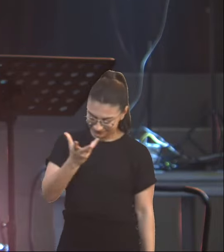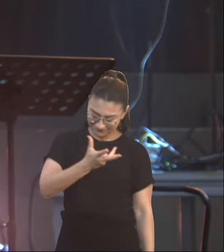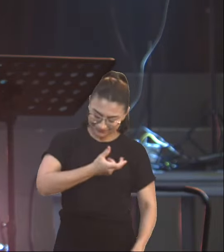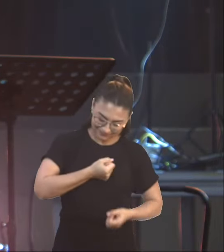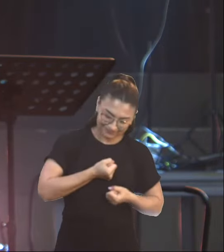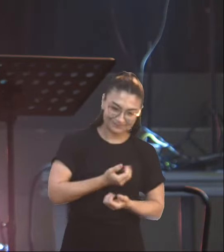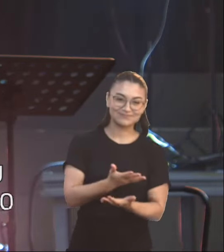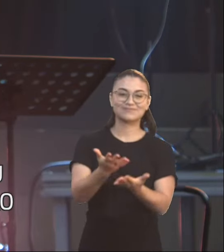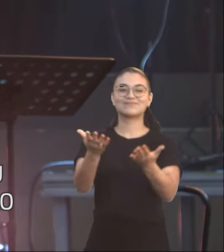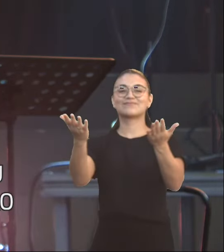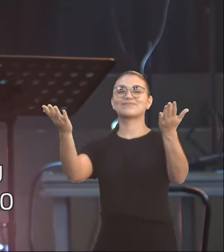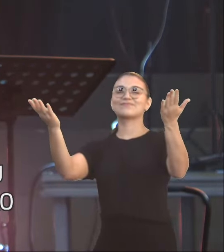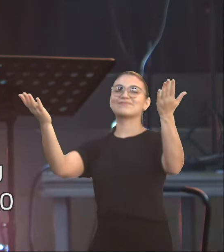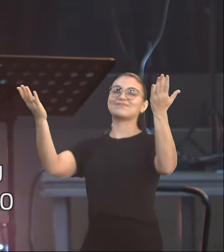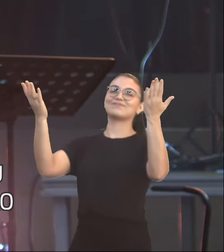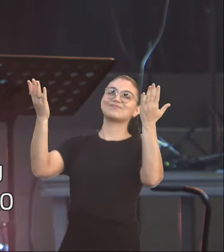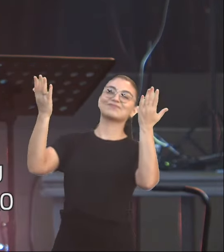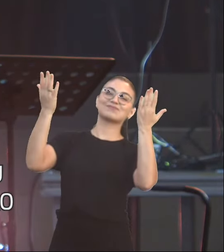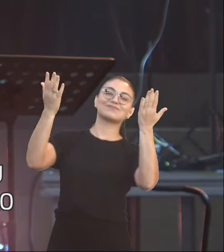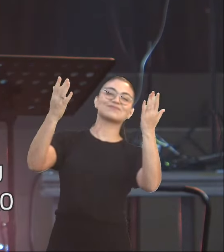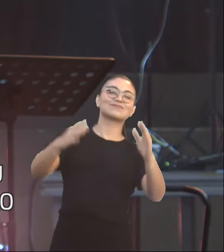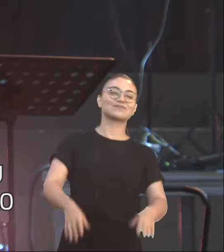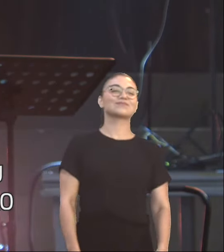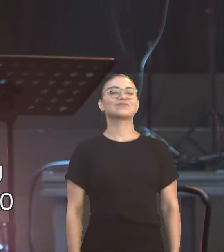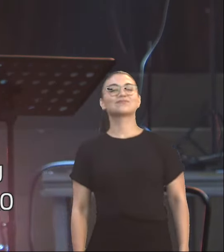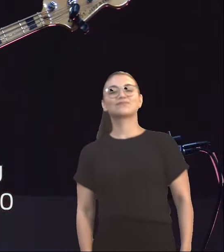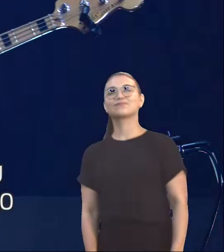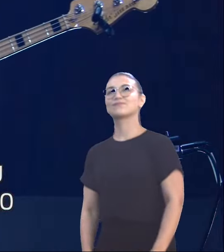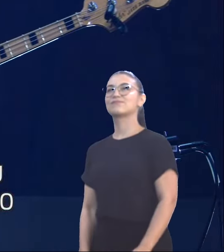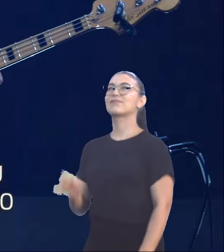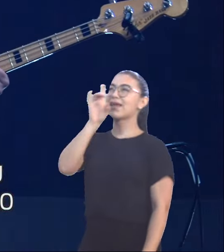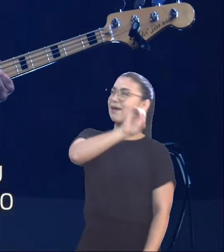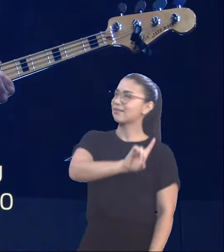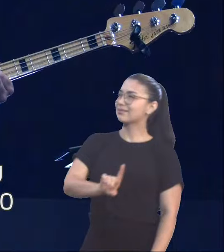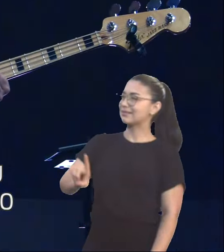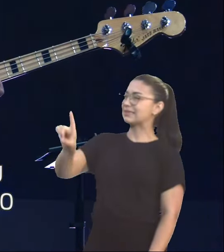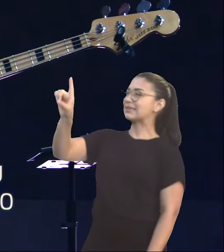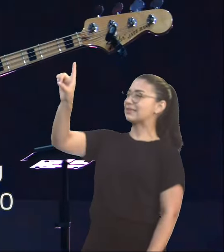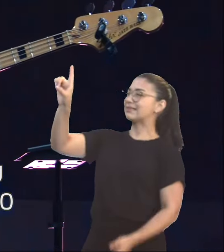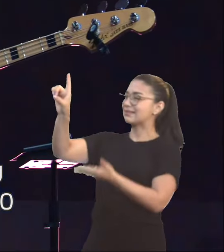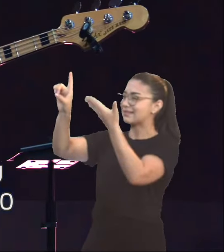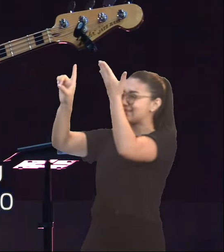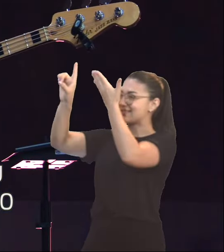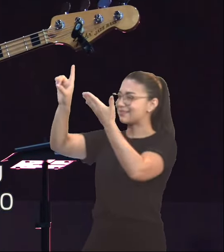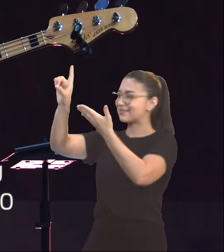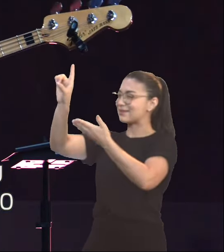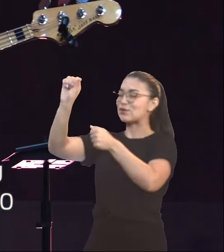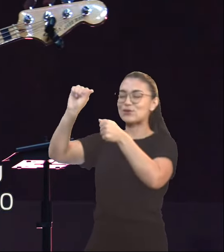salvação. Ele